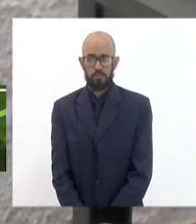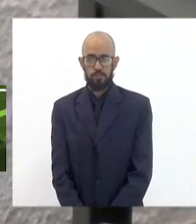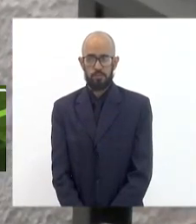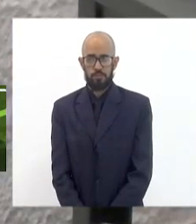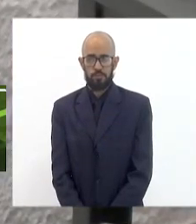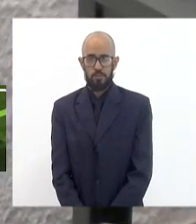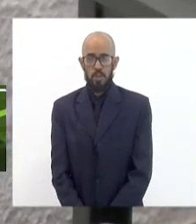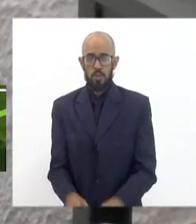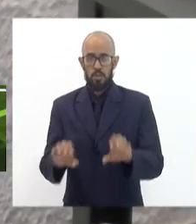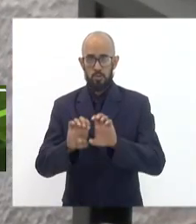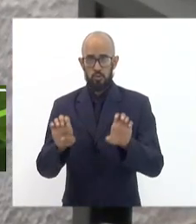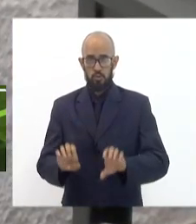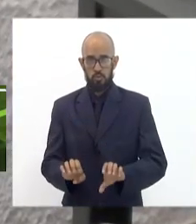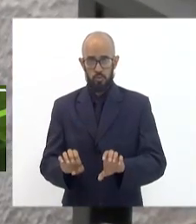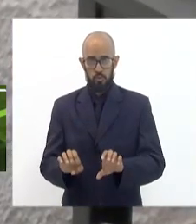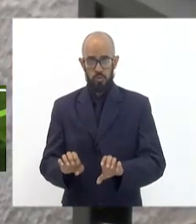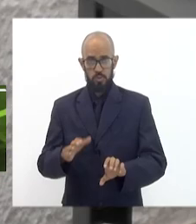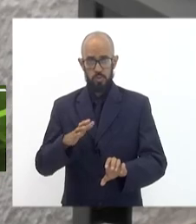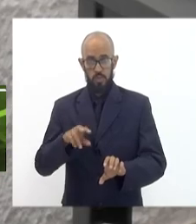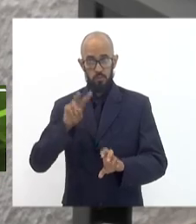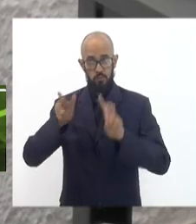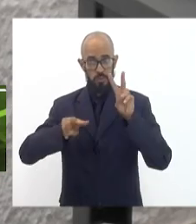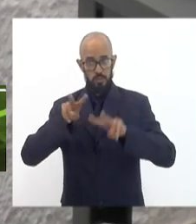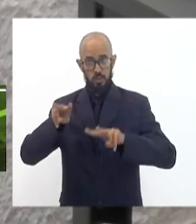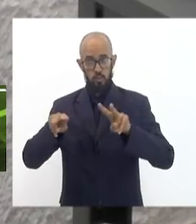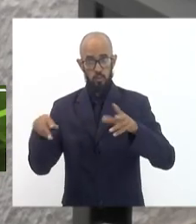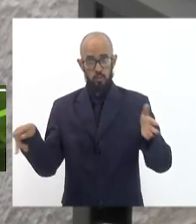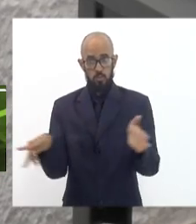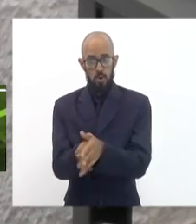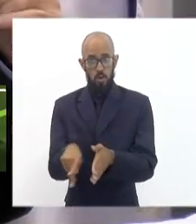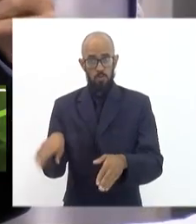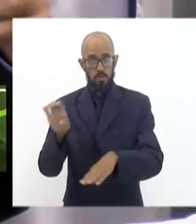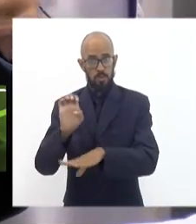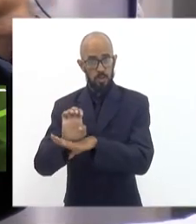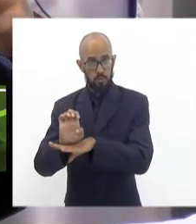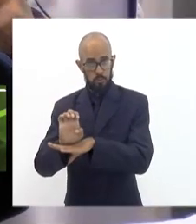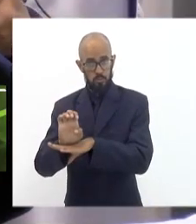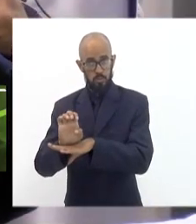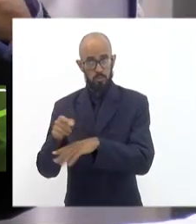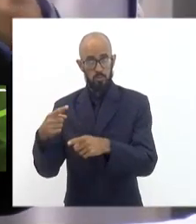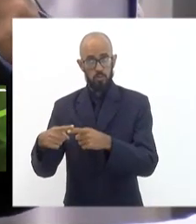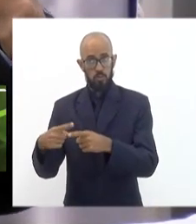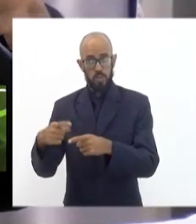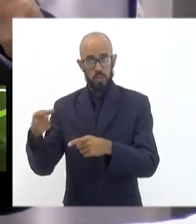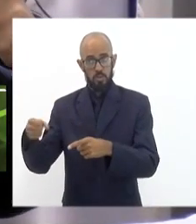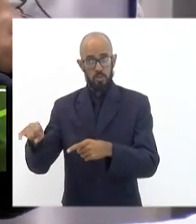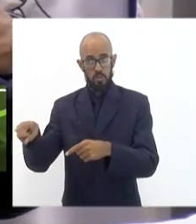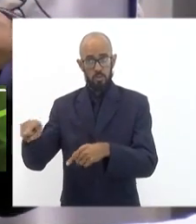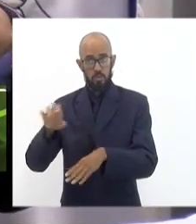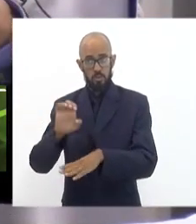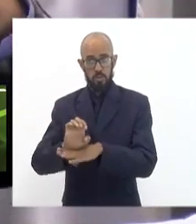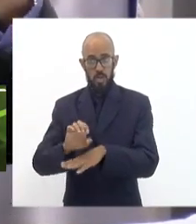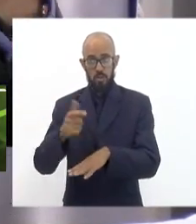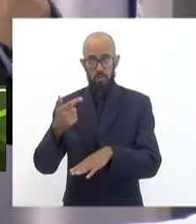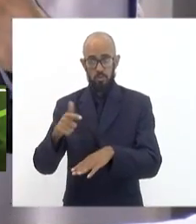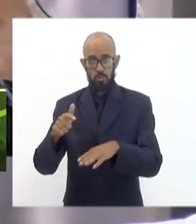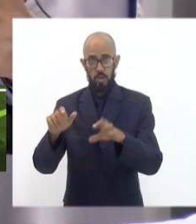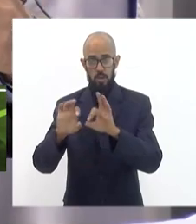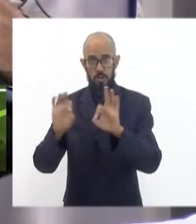estruturante na visão do Estado Porque se o estado não se